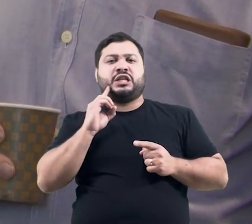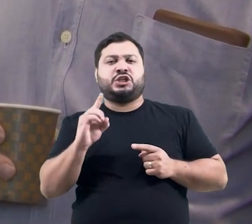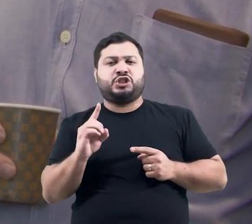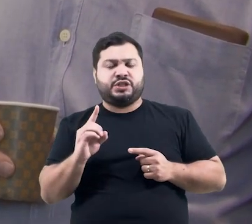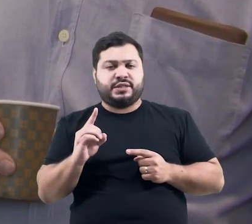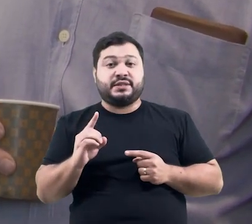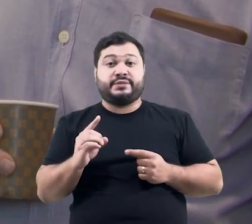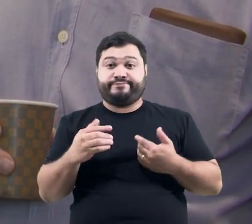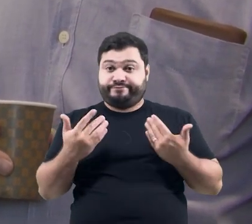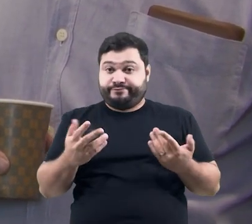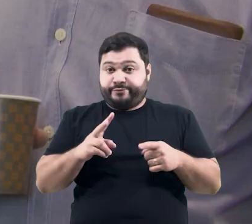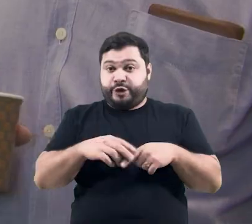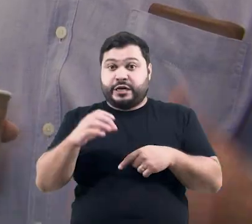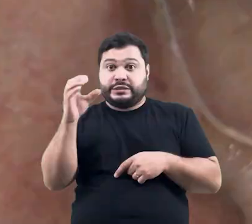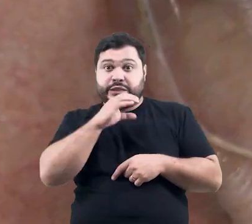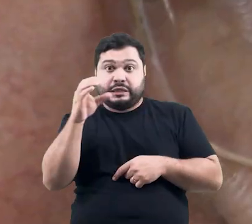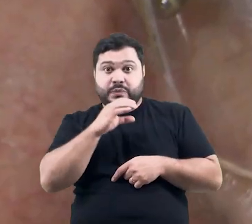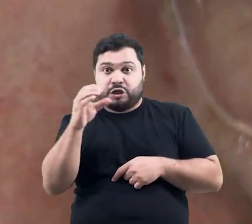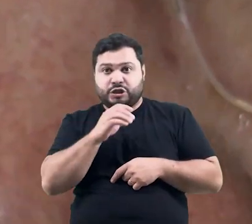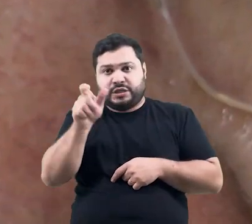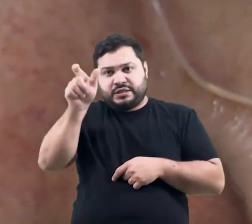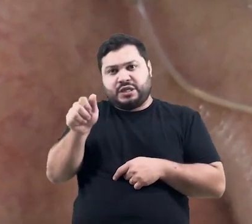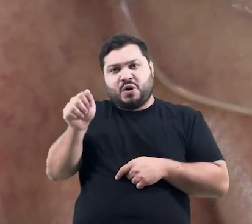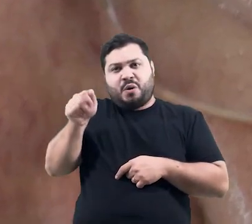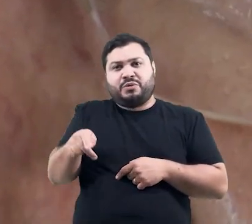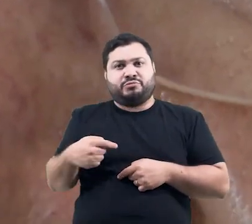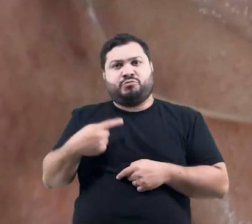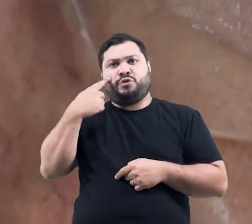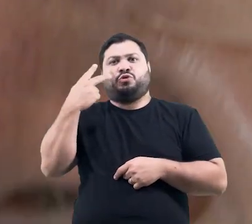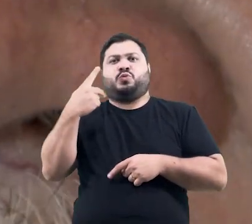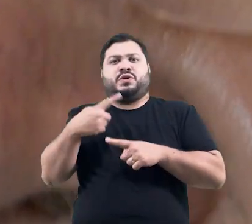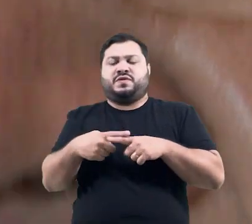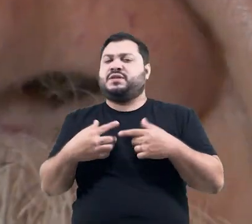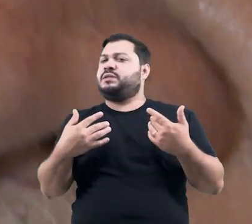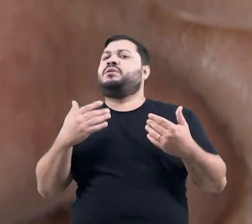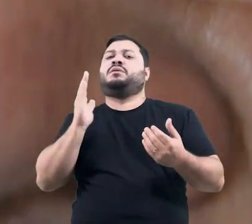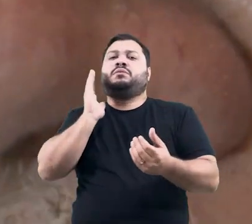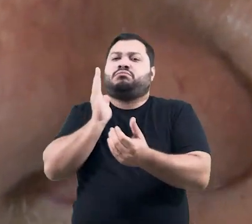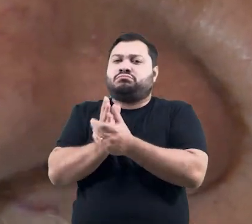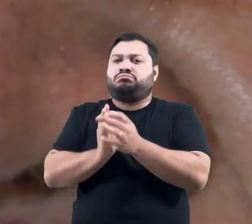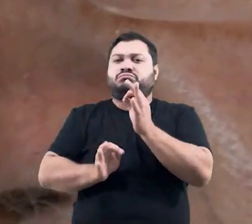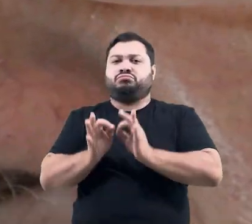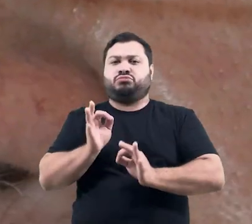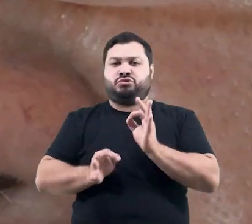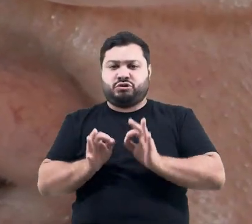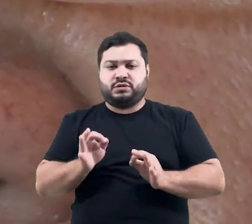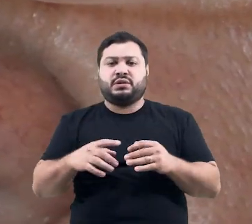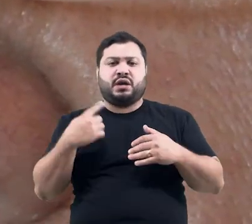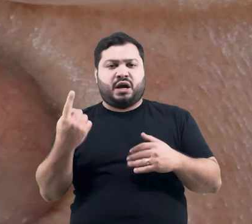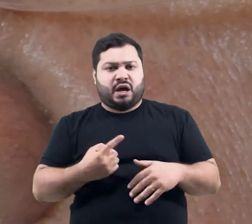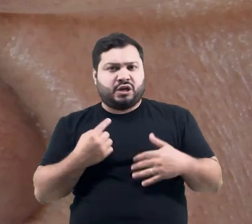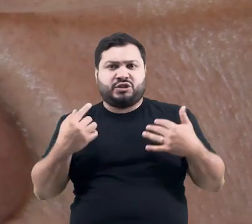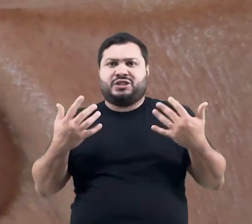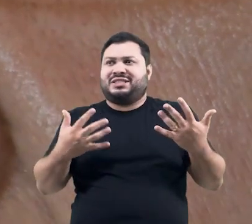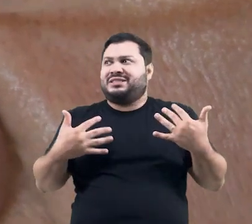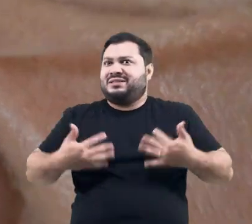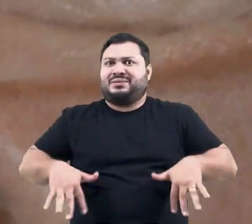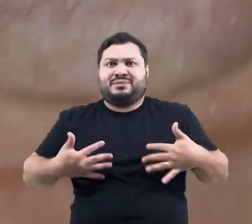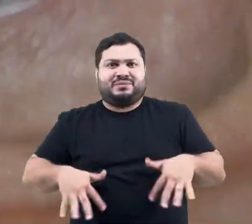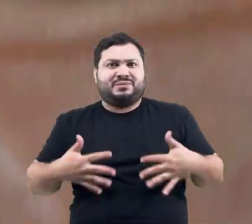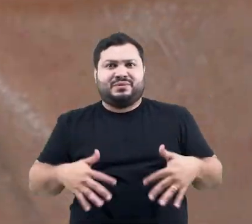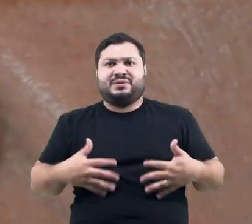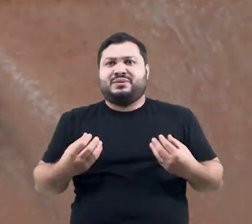dura apenas 30 dias. Diante da emergência, o aposentado não pensou 2 vezes e recorreu à justiça. A gente